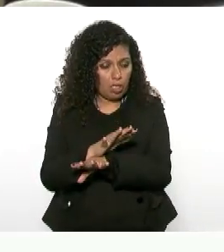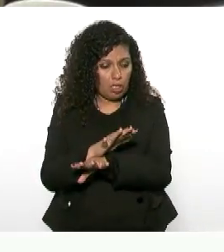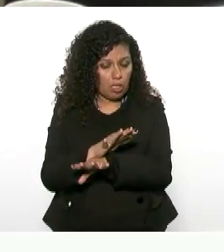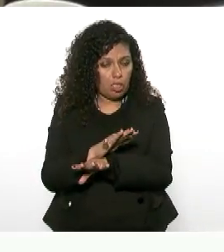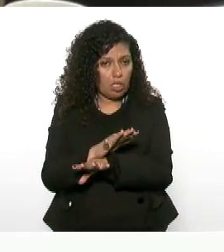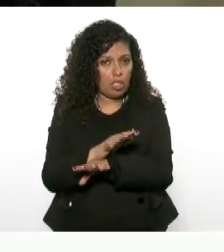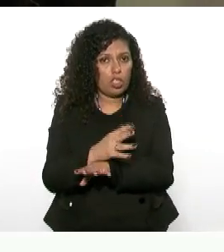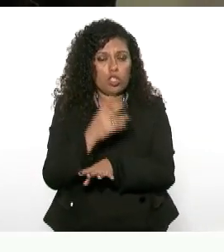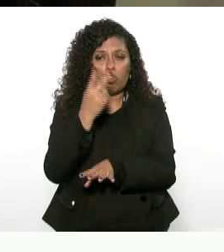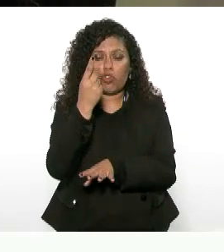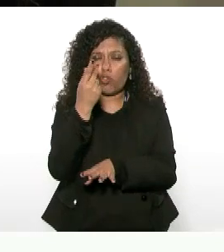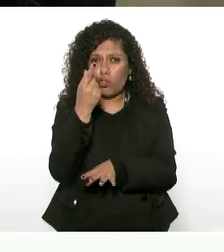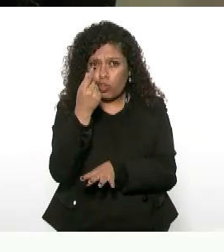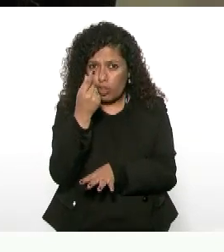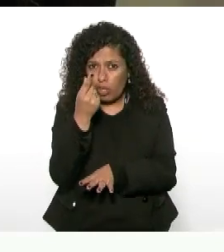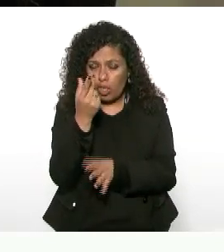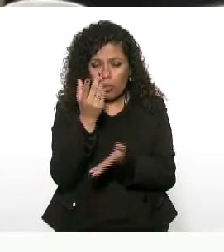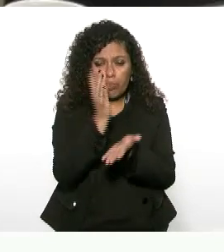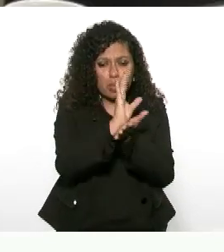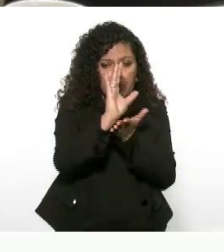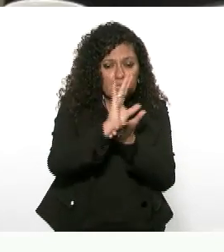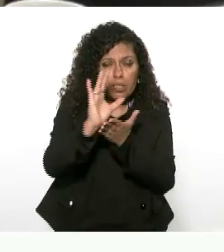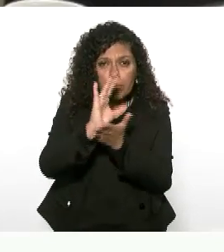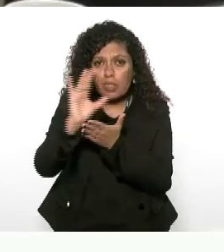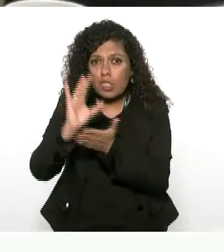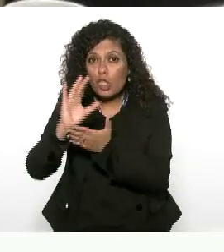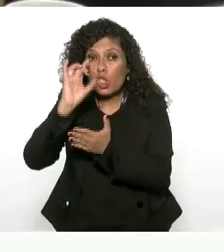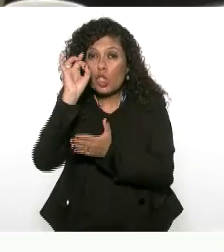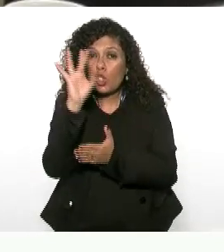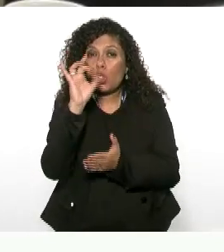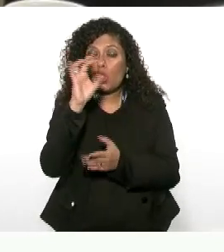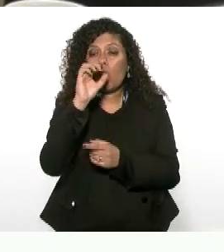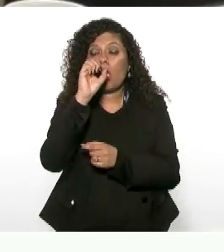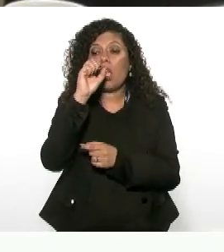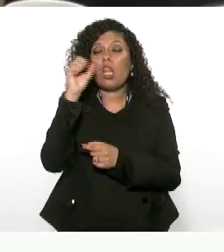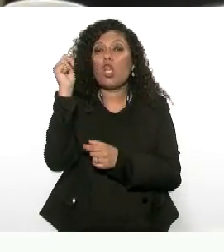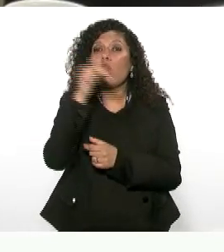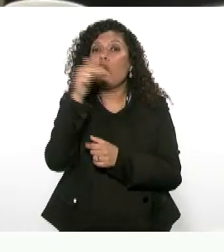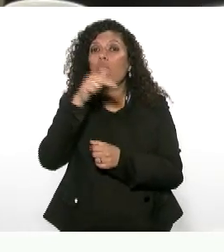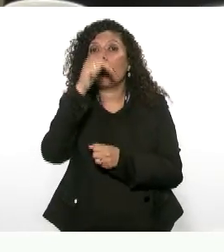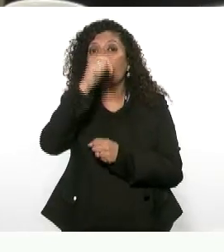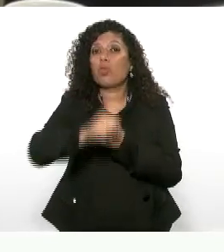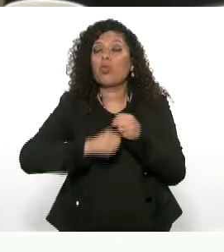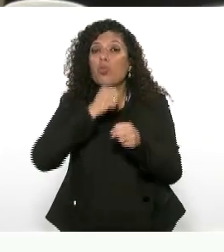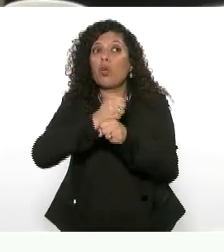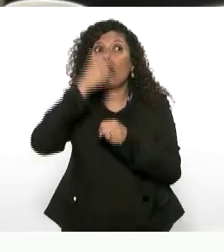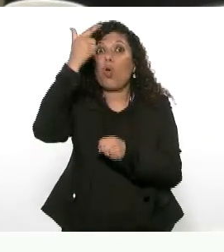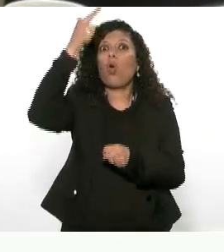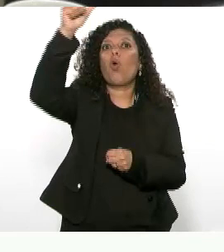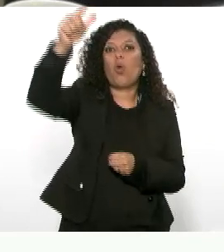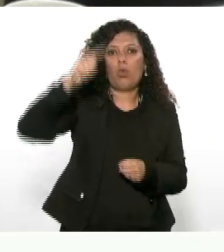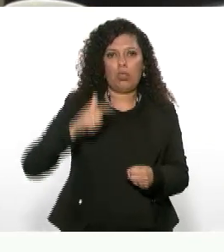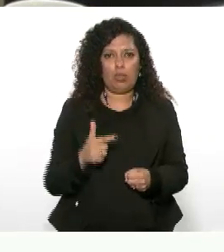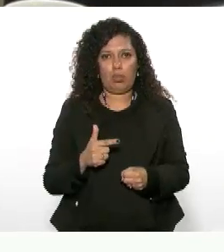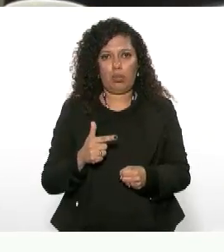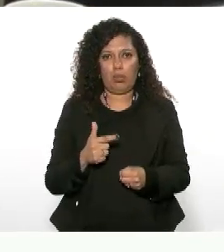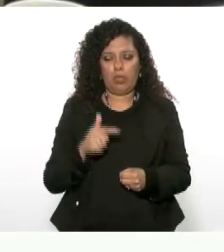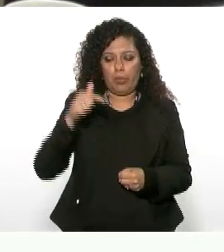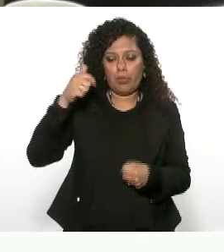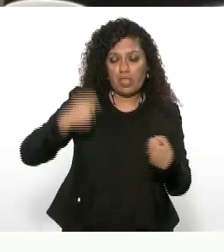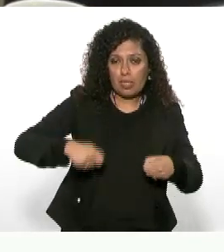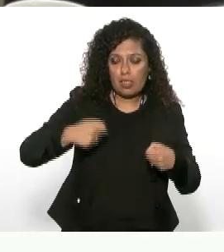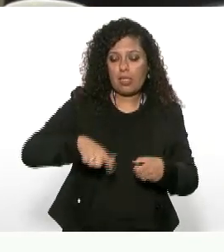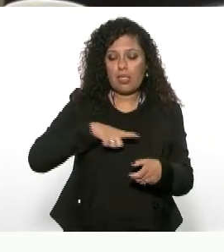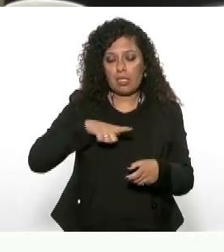novembro do ano que vem? Do ano que vem, sim, senhora. Perfeito. Então, sim, senhora, minimamente, é preciso que se tenha o fundo o Conselho, e é preciso que se